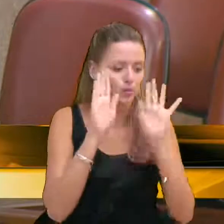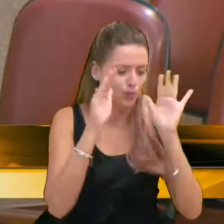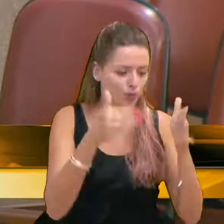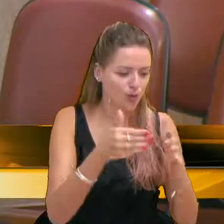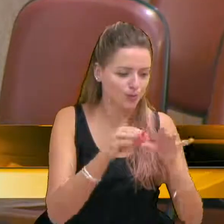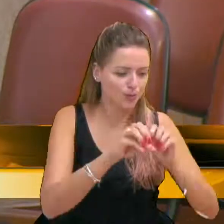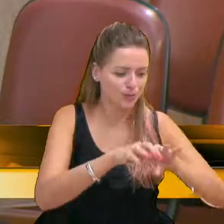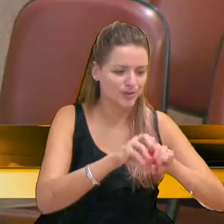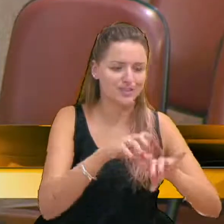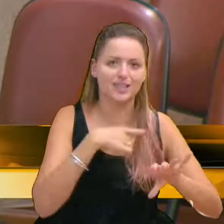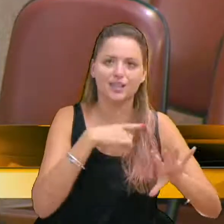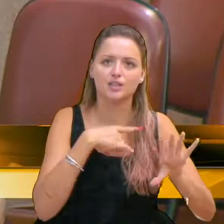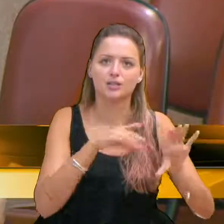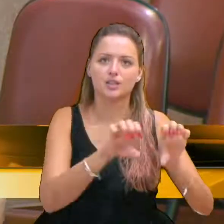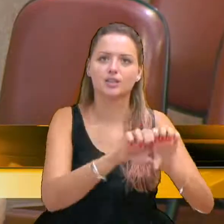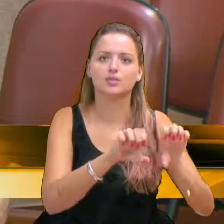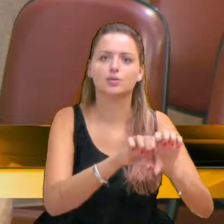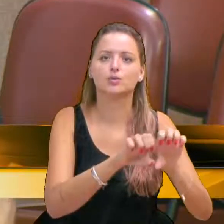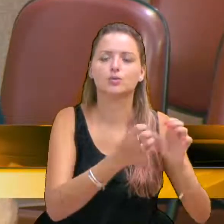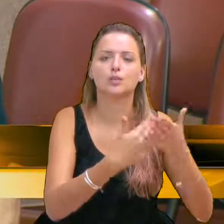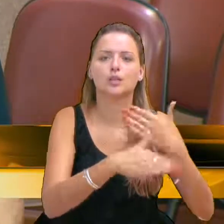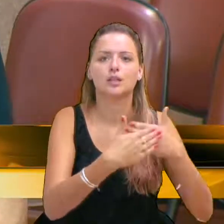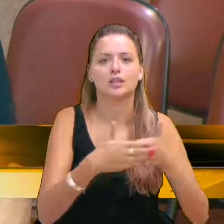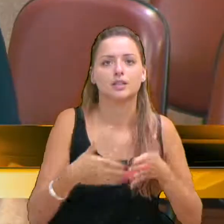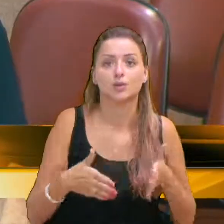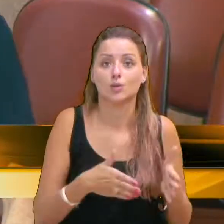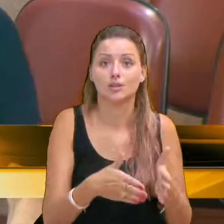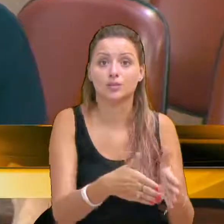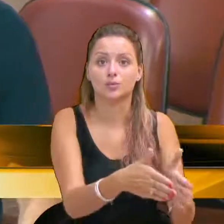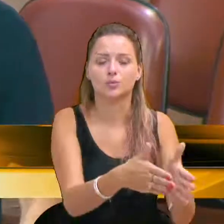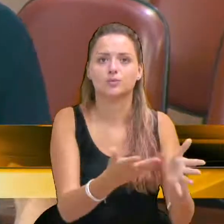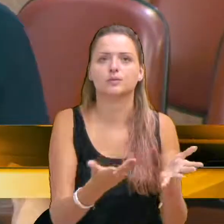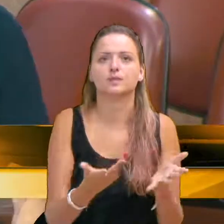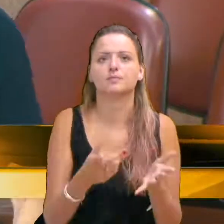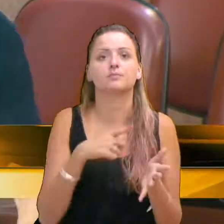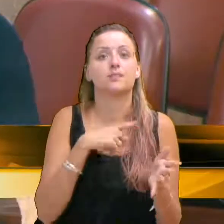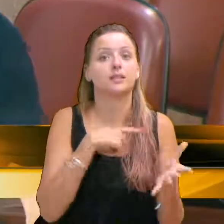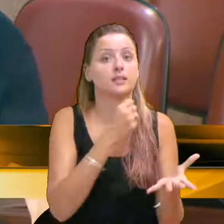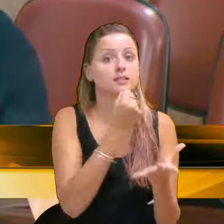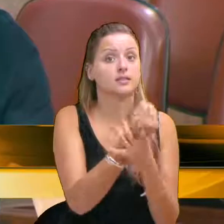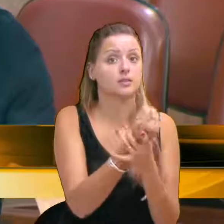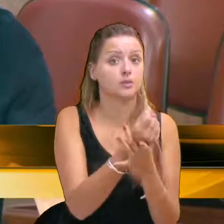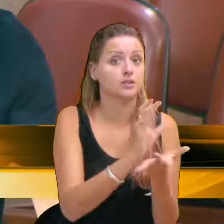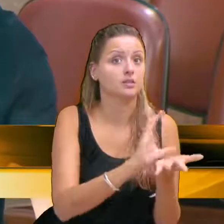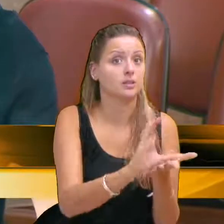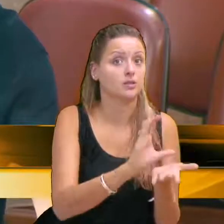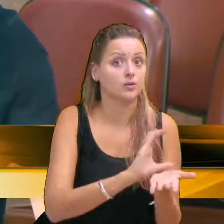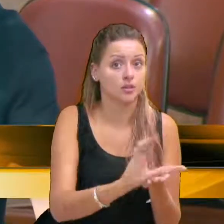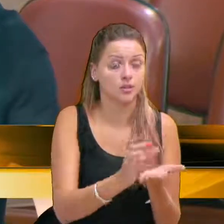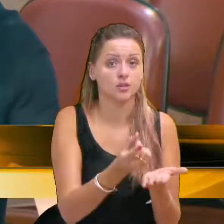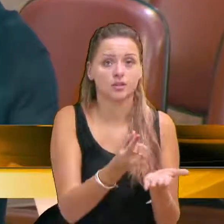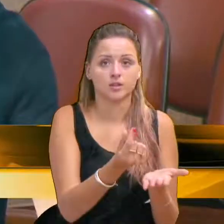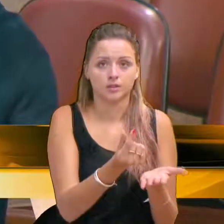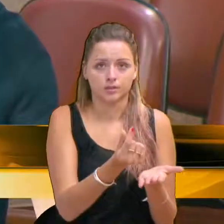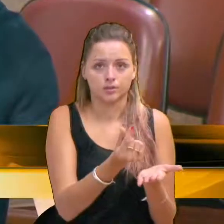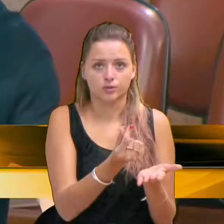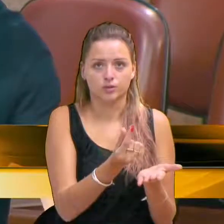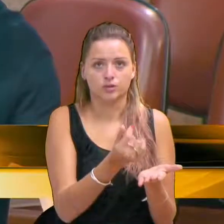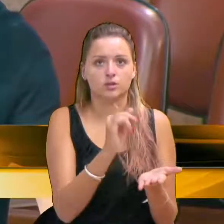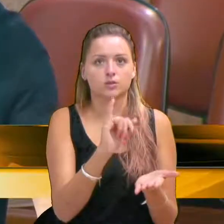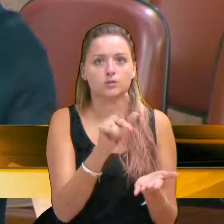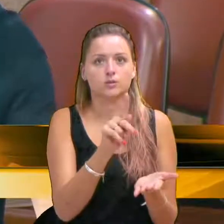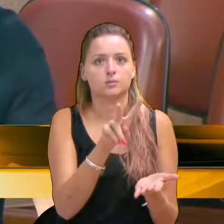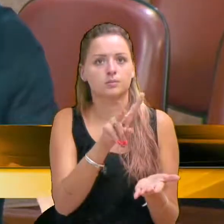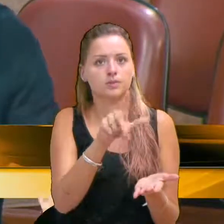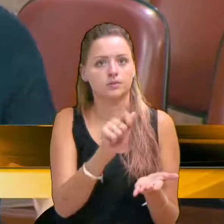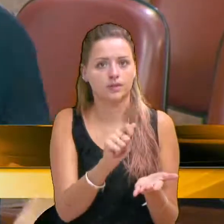de infraestrutura nas nossas rodovias, dando segurança e realmente investindo o dinheiro arrecadado no IPVA